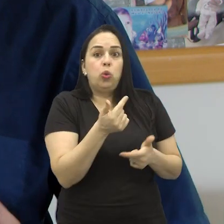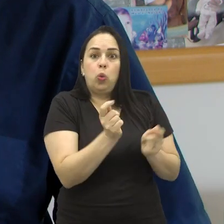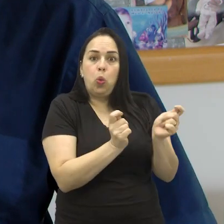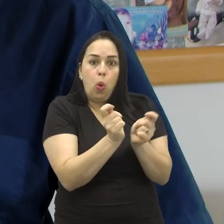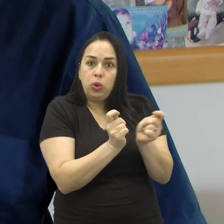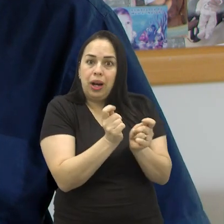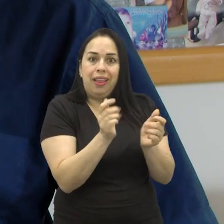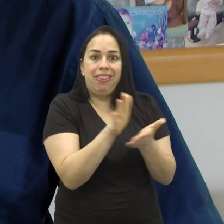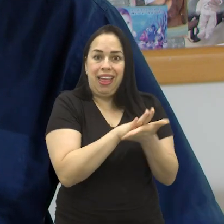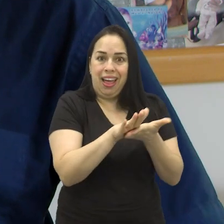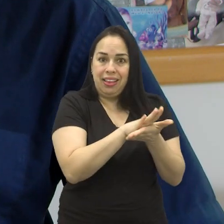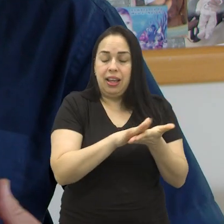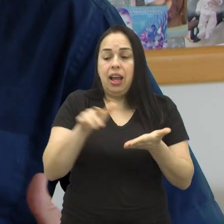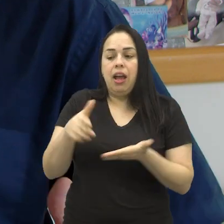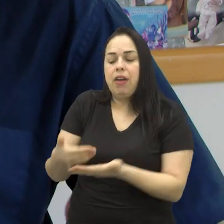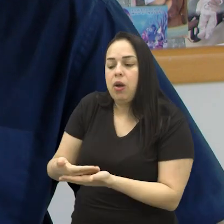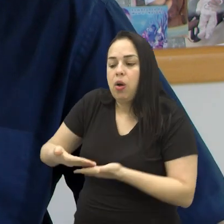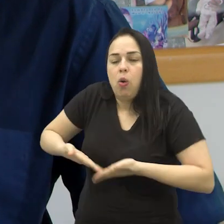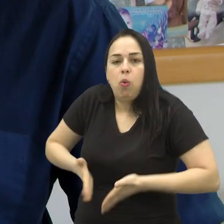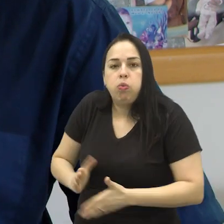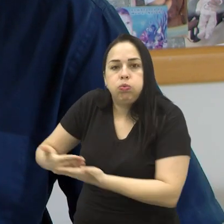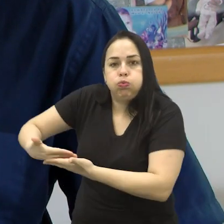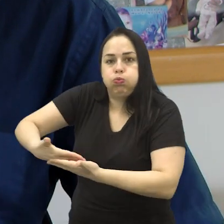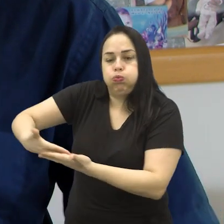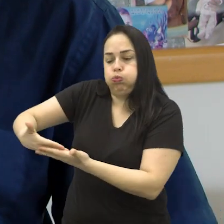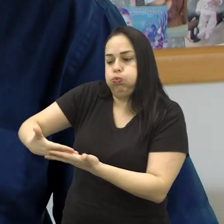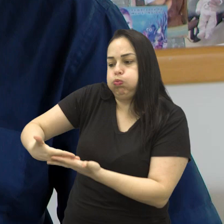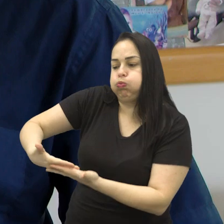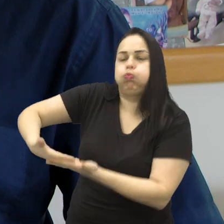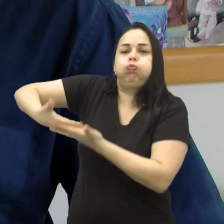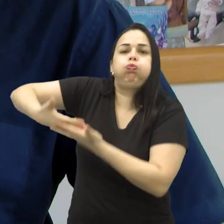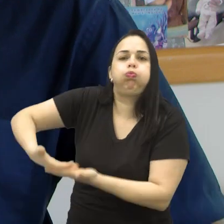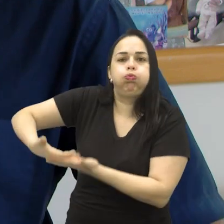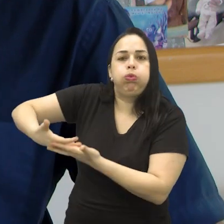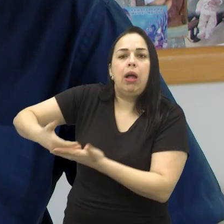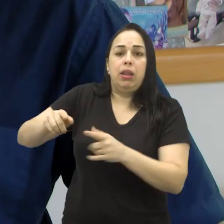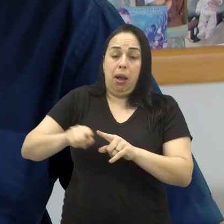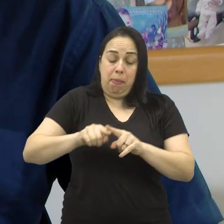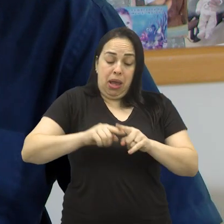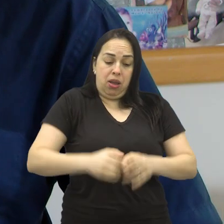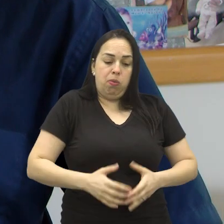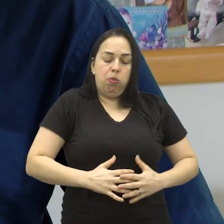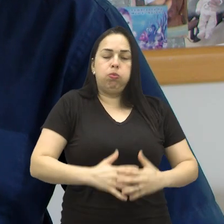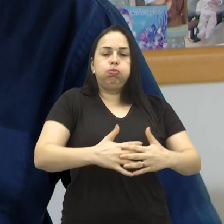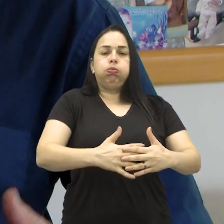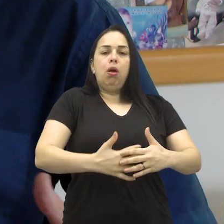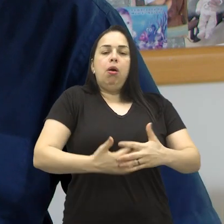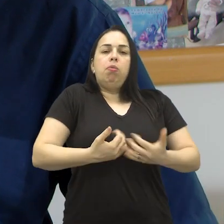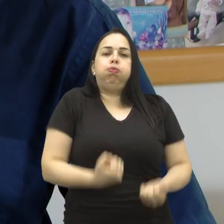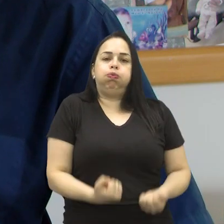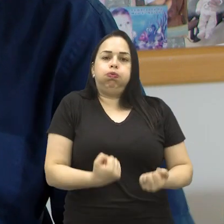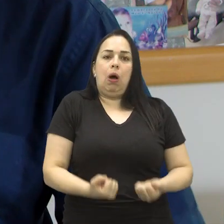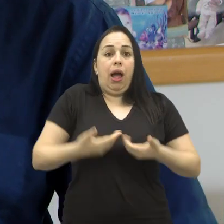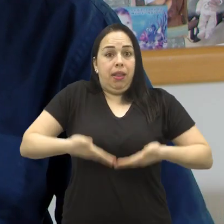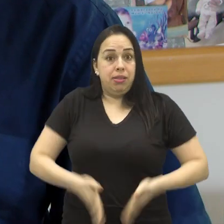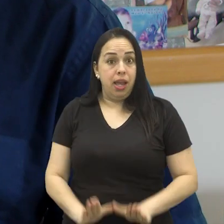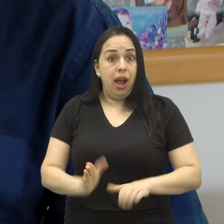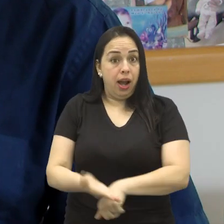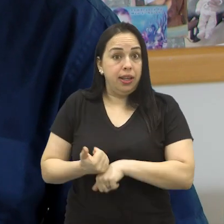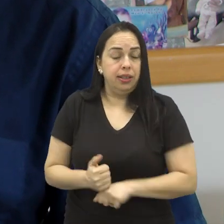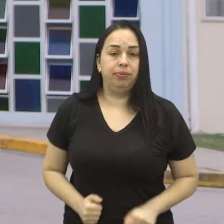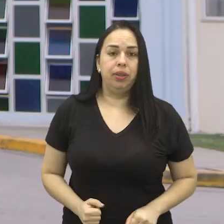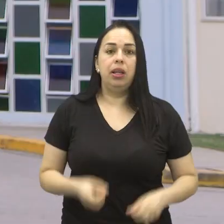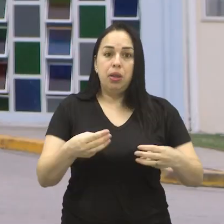quando não controlada, vai gerar fetos muito grandes e isso faz com que haja um peso no útero e chance